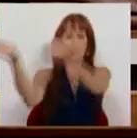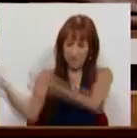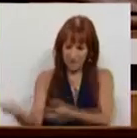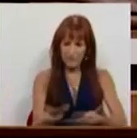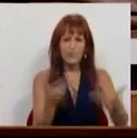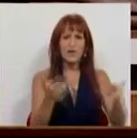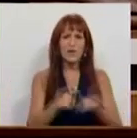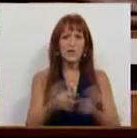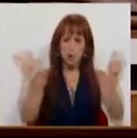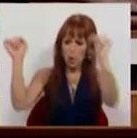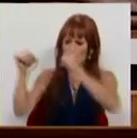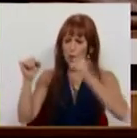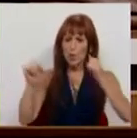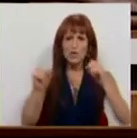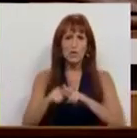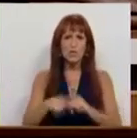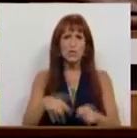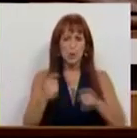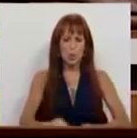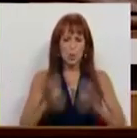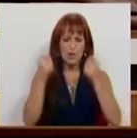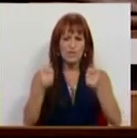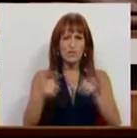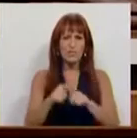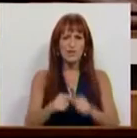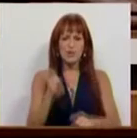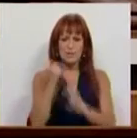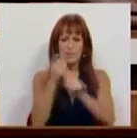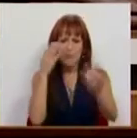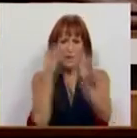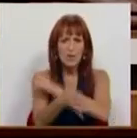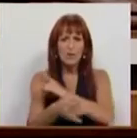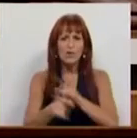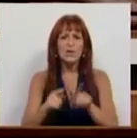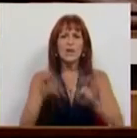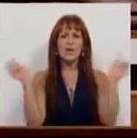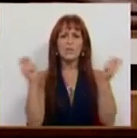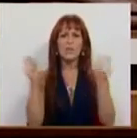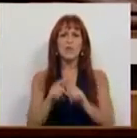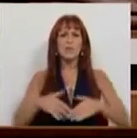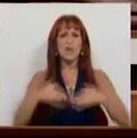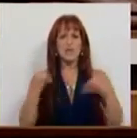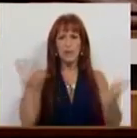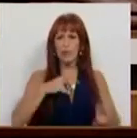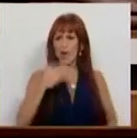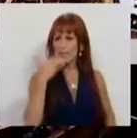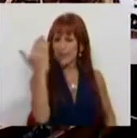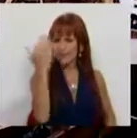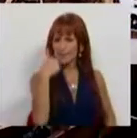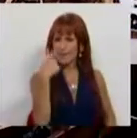bem-vindos ao consenso sobre investimento, criação de emprego e promoção do bem-estar em Portugal. Muito obrigado. Disse.